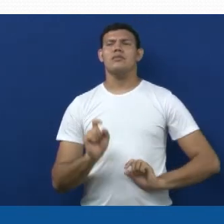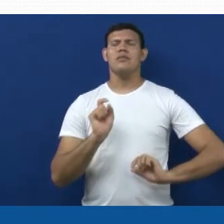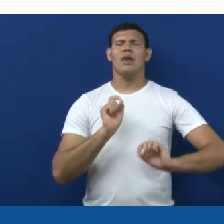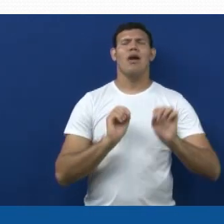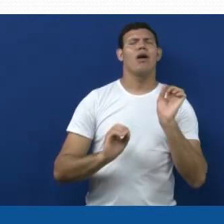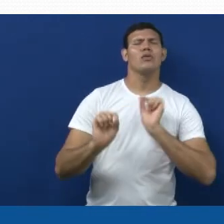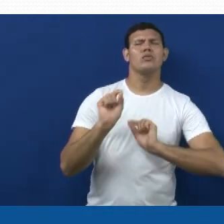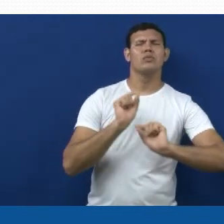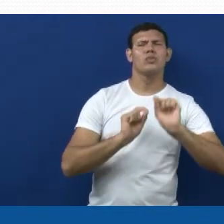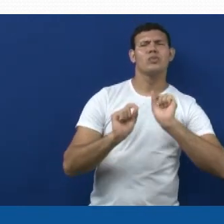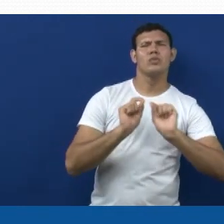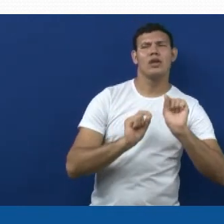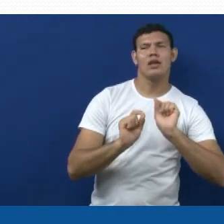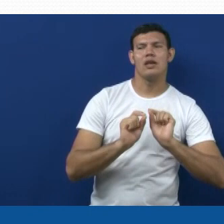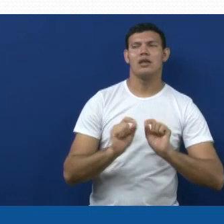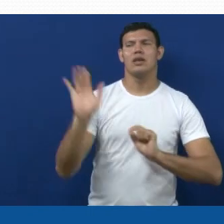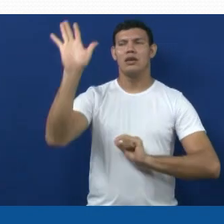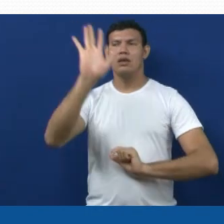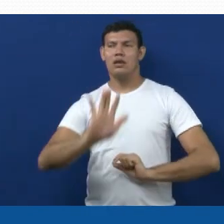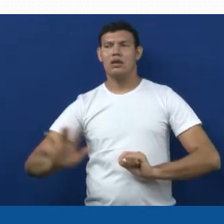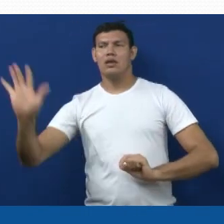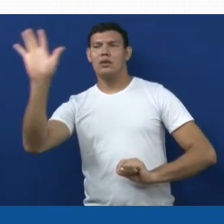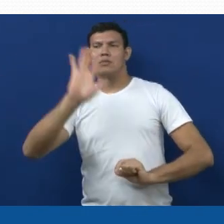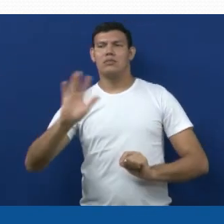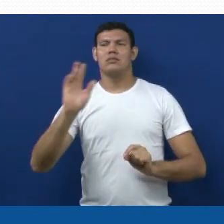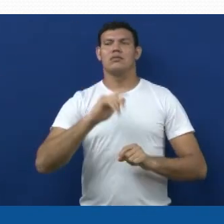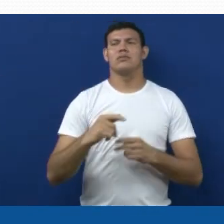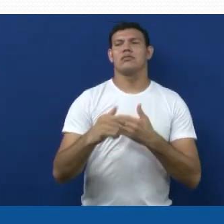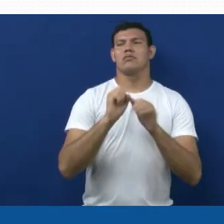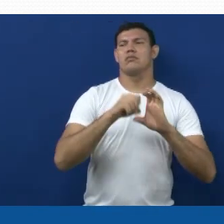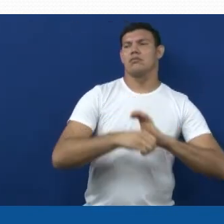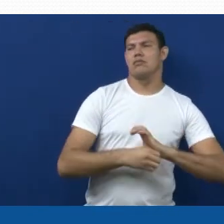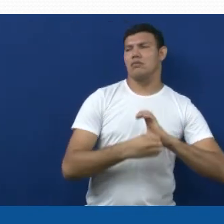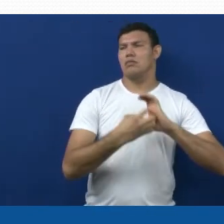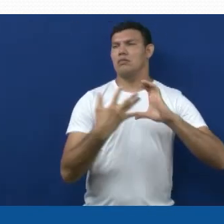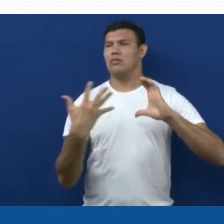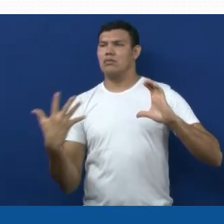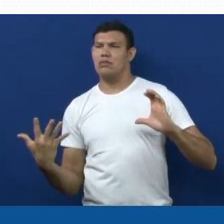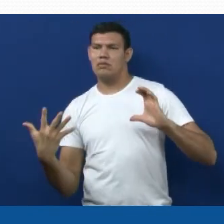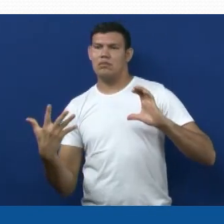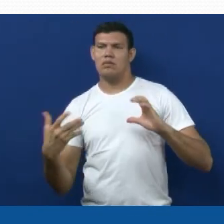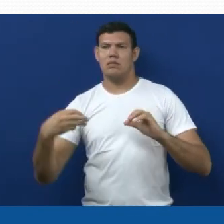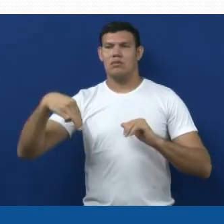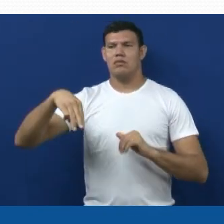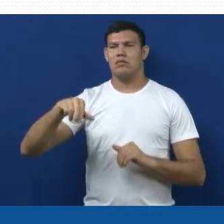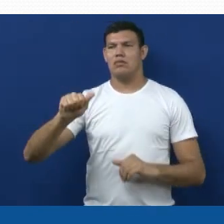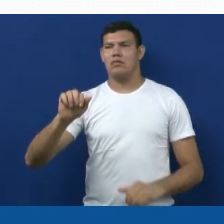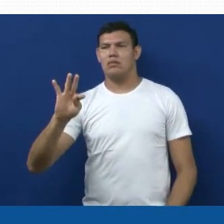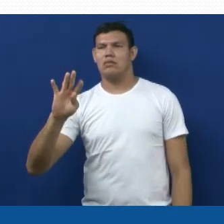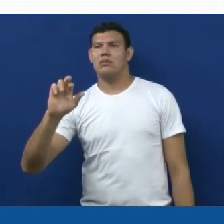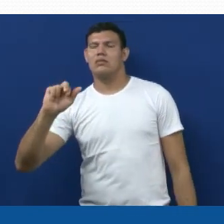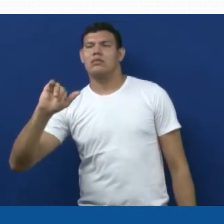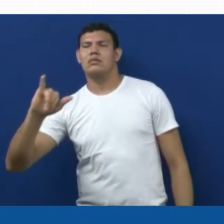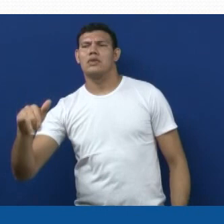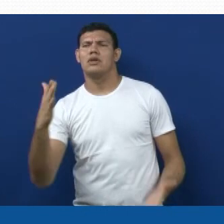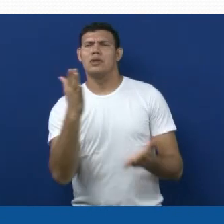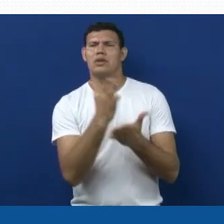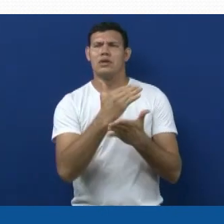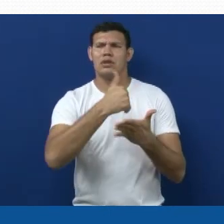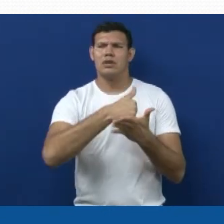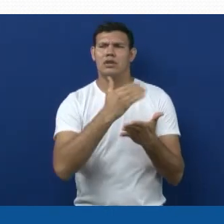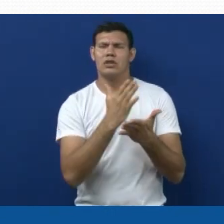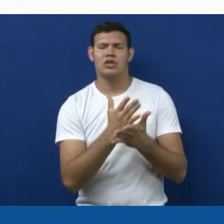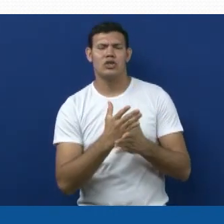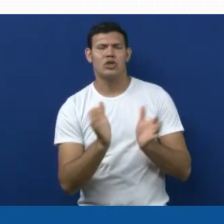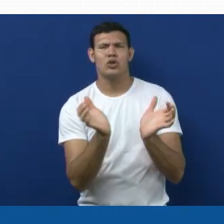matéria estão divididas em 2 grupos. Quais são esses grupos? Tempinho. Para quem